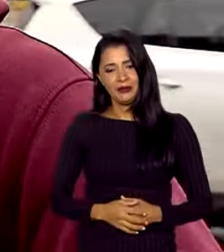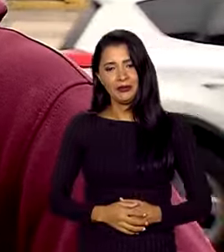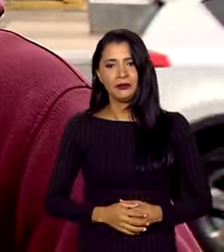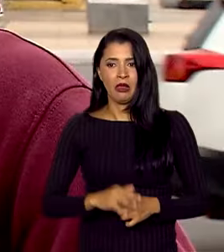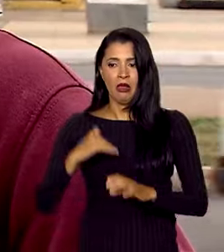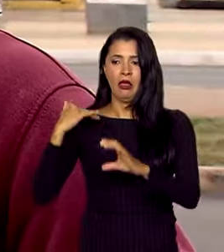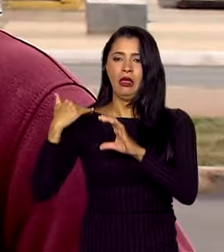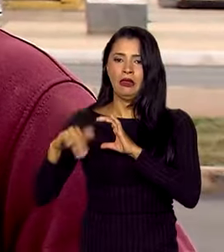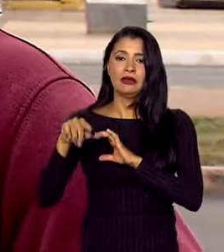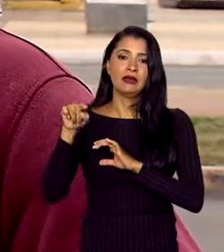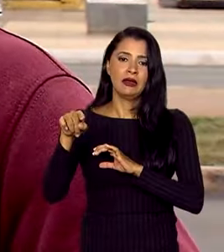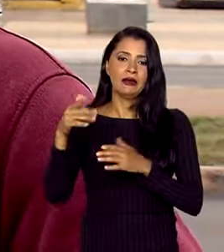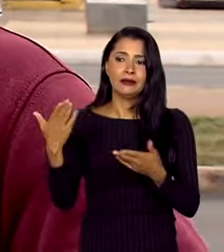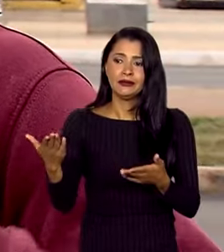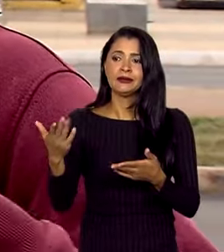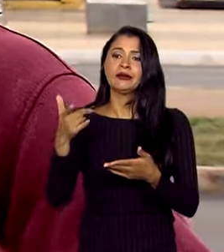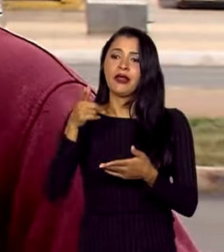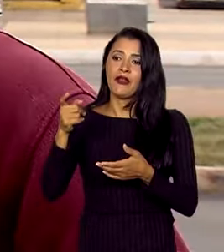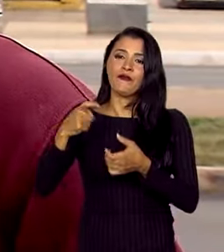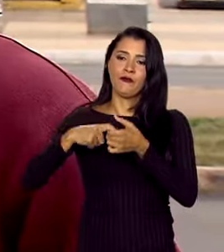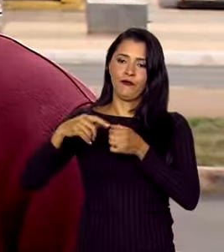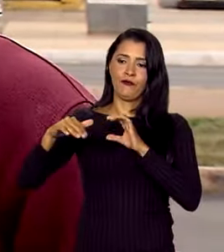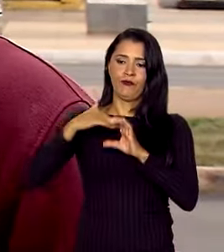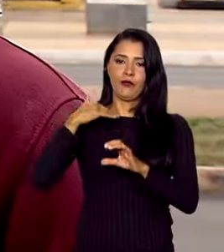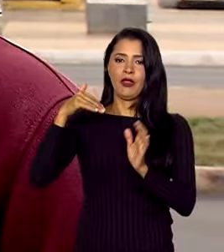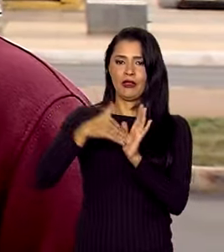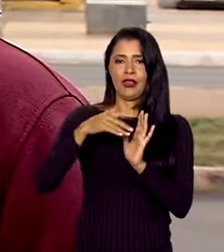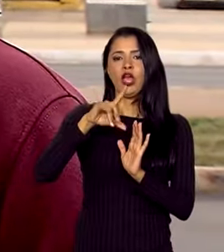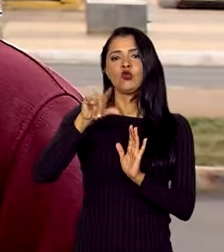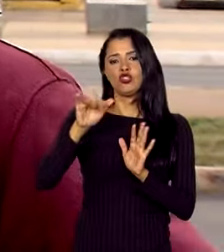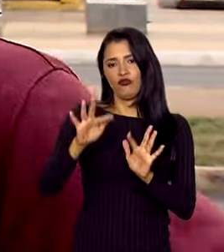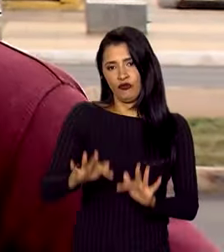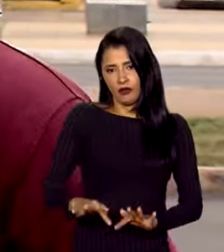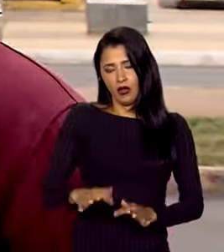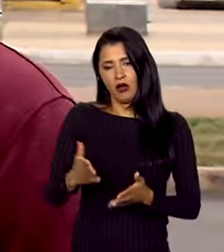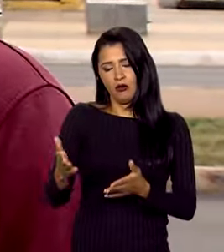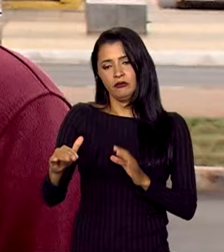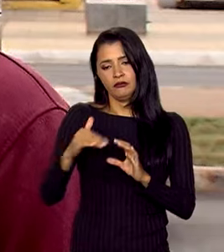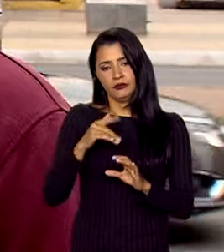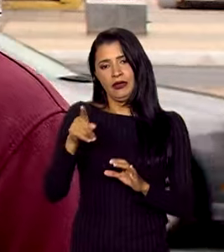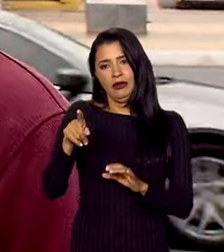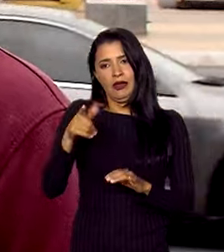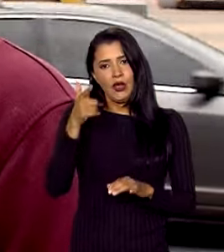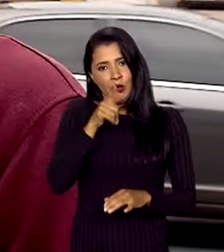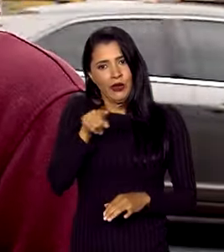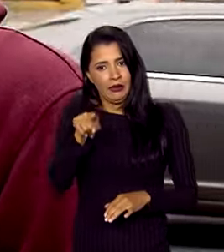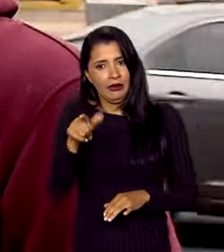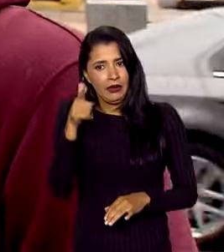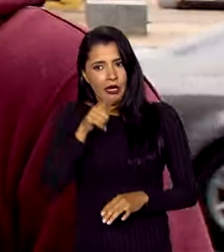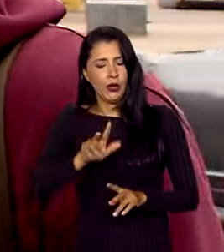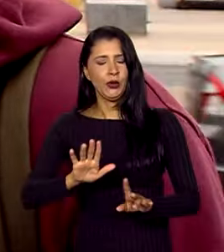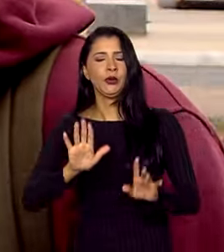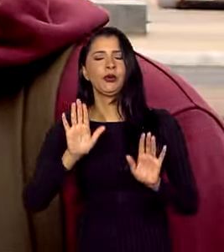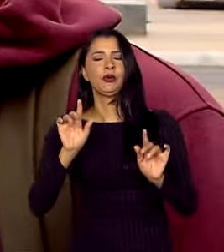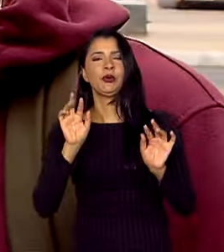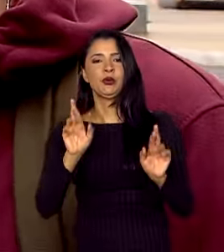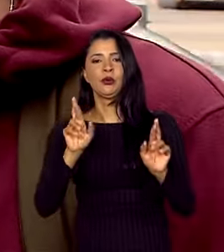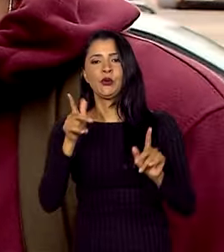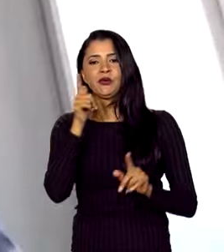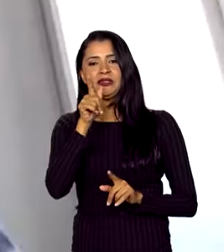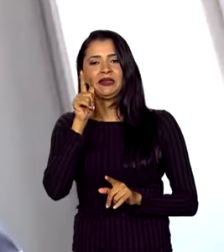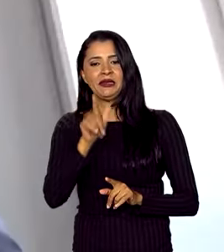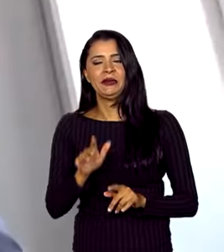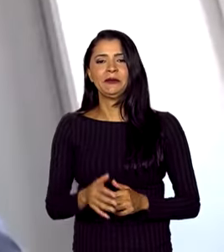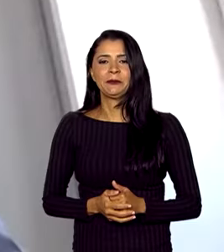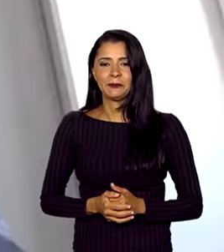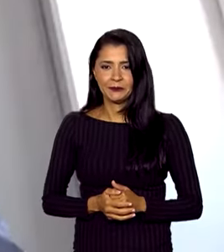uma mensagem que ia estornar o valor até o final do dia. E pelo menos dessa vez eu tive sucesso, né? Eu me devolveram o